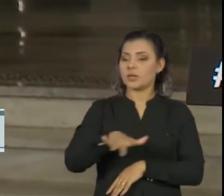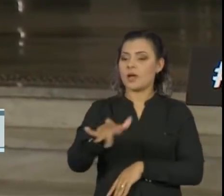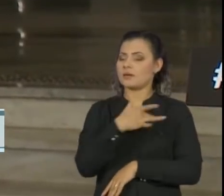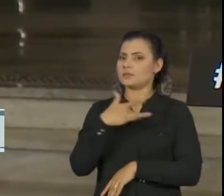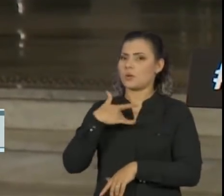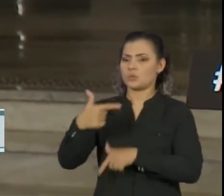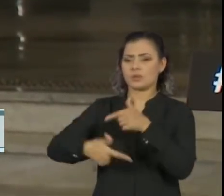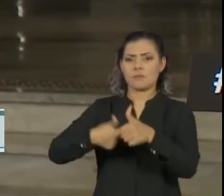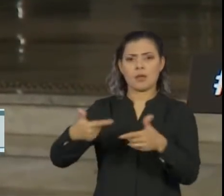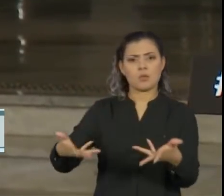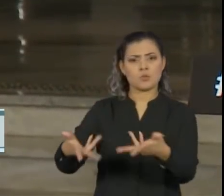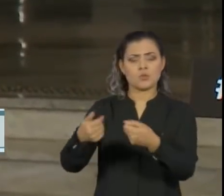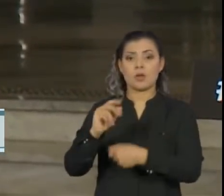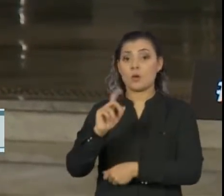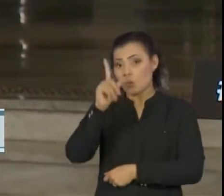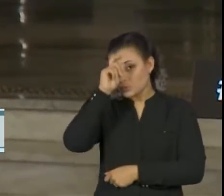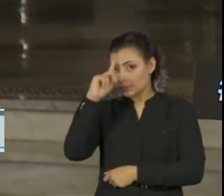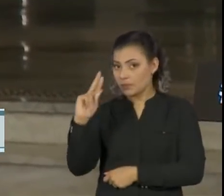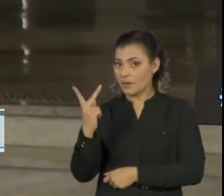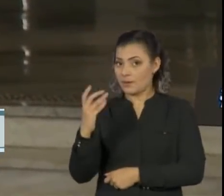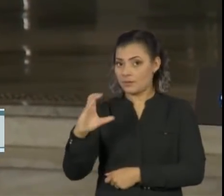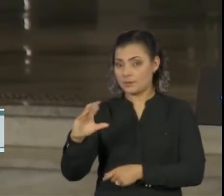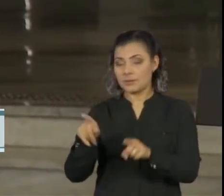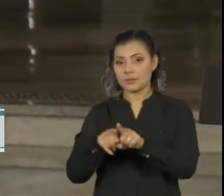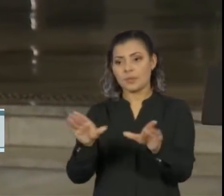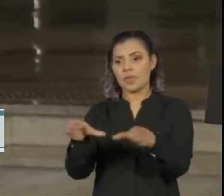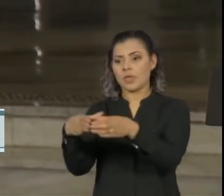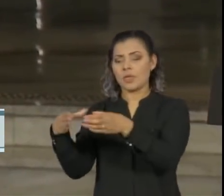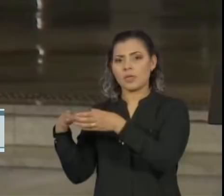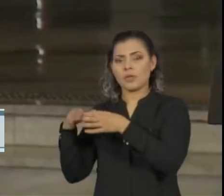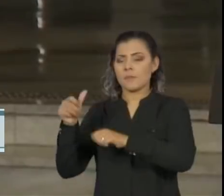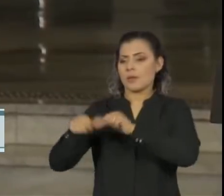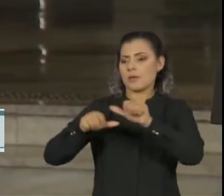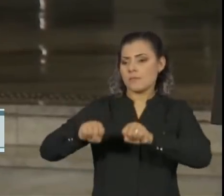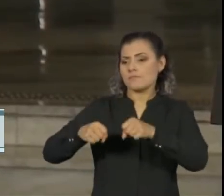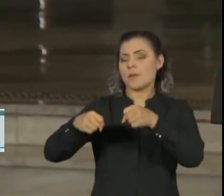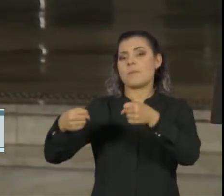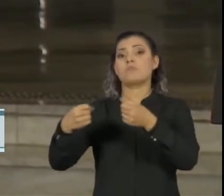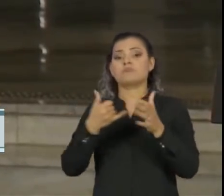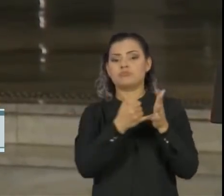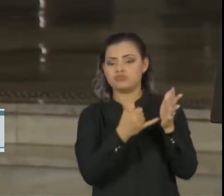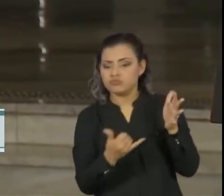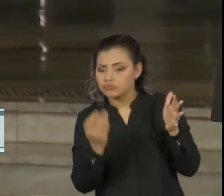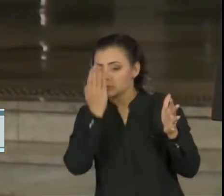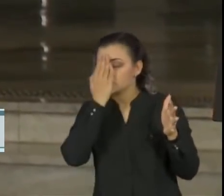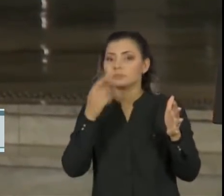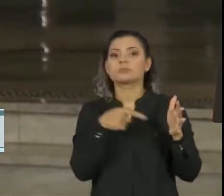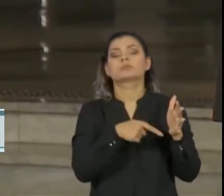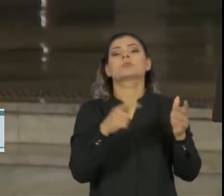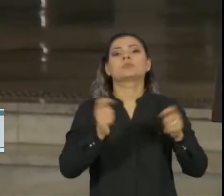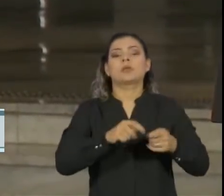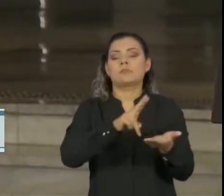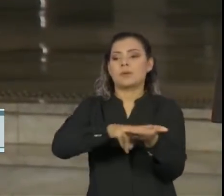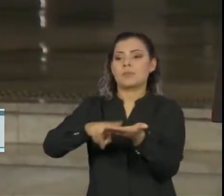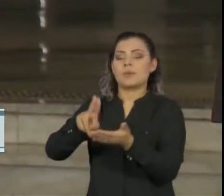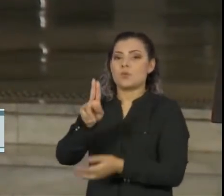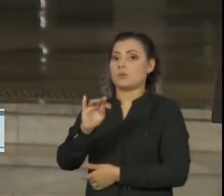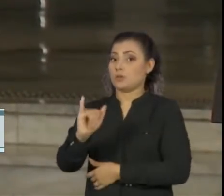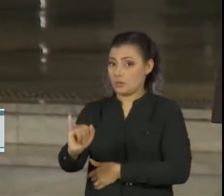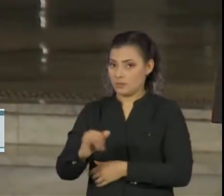saúde, pelos profissionais do HC, por toda a equipe que tem transformado esses respiradores rapidamente em novos leitos de